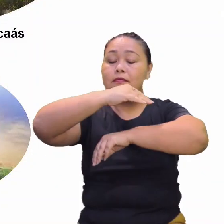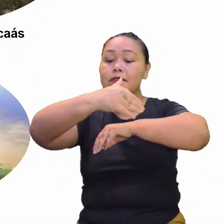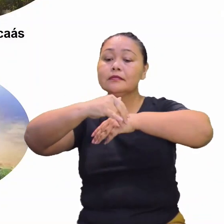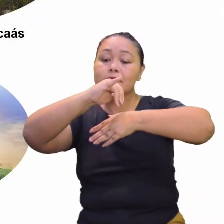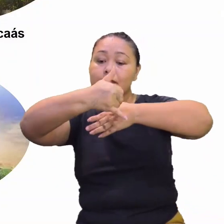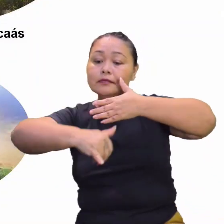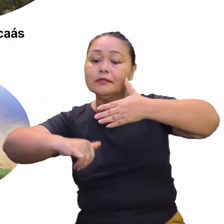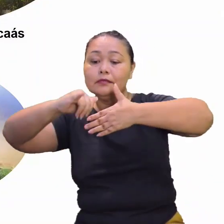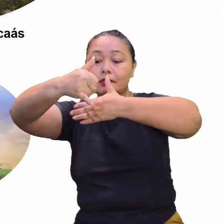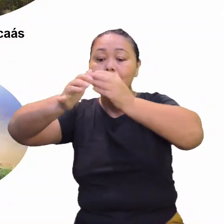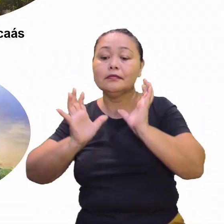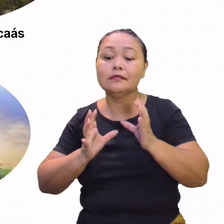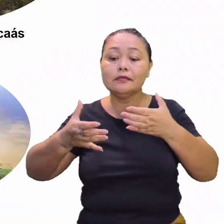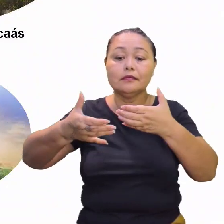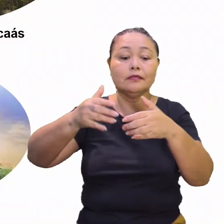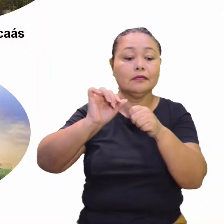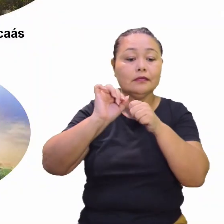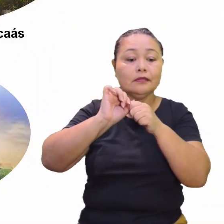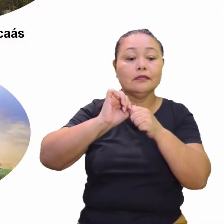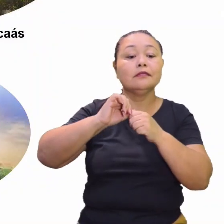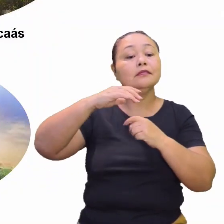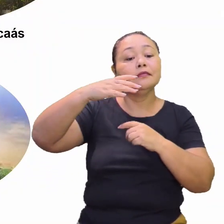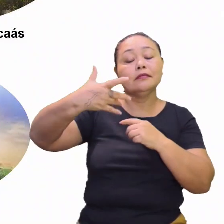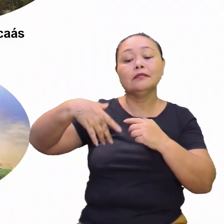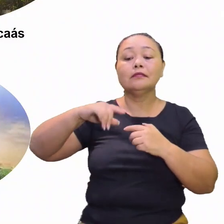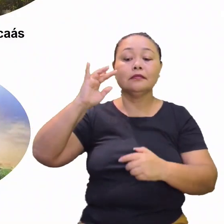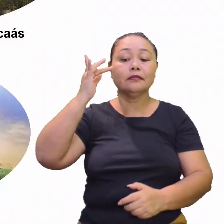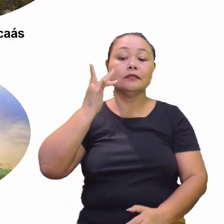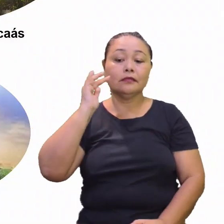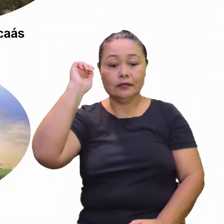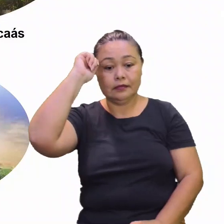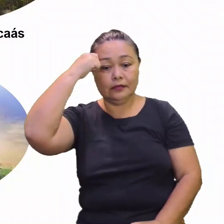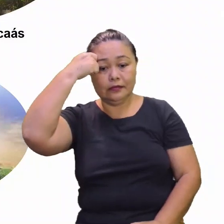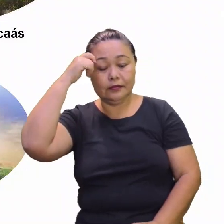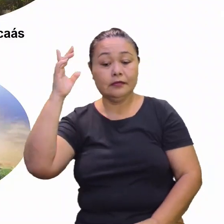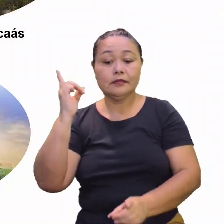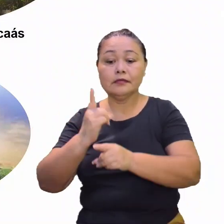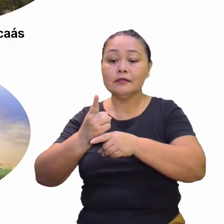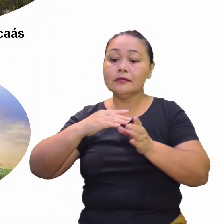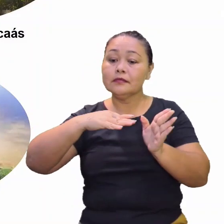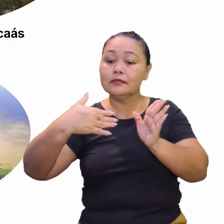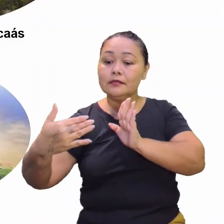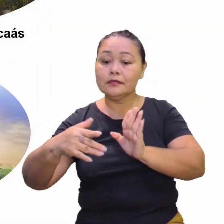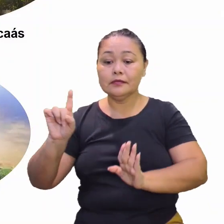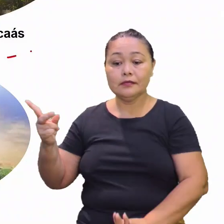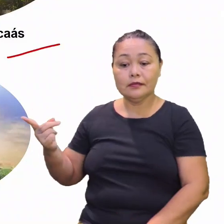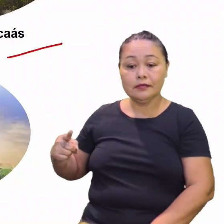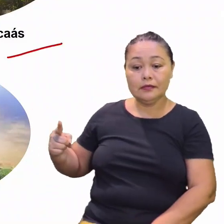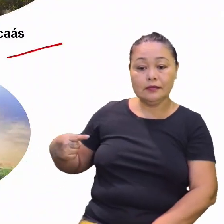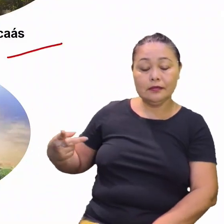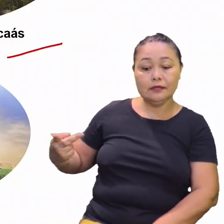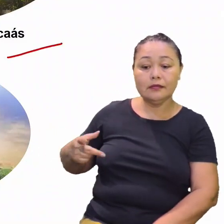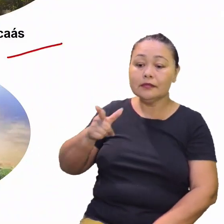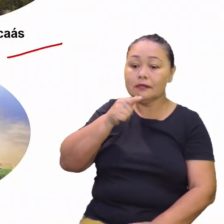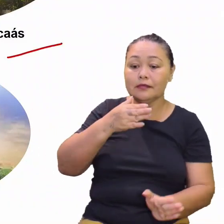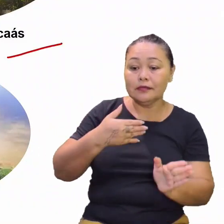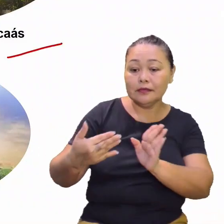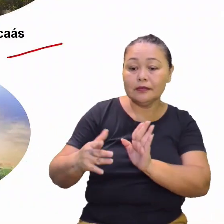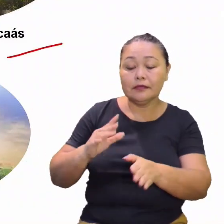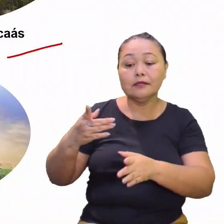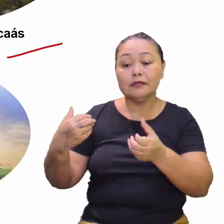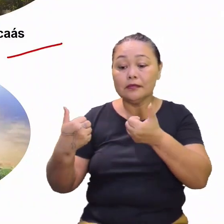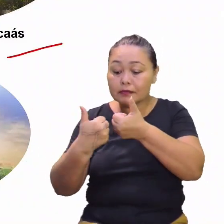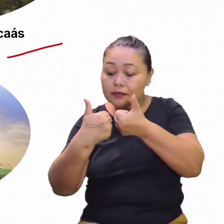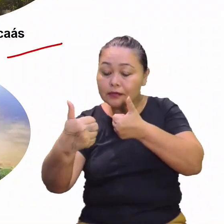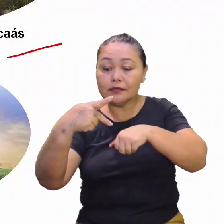Cachoeiras, em Nova União. O Morro Chico Mendes, aonde? Lá em Ouro Preto. O Encontro das Águas do Rio Mamoré e Pacaás Novas, na fronteira do